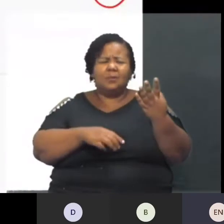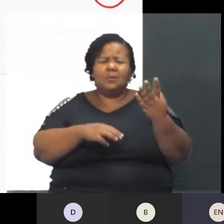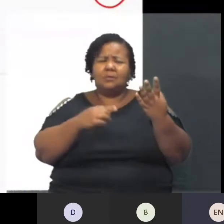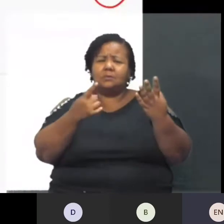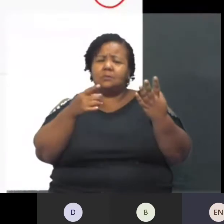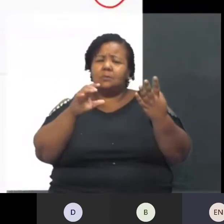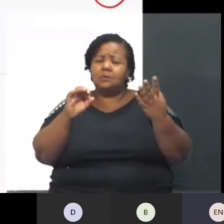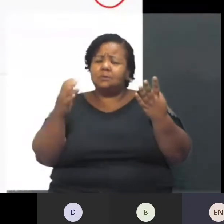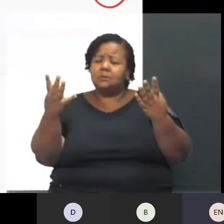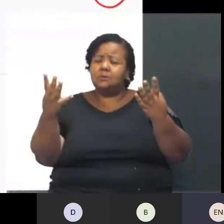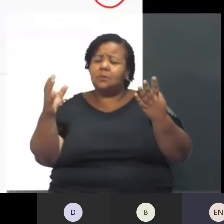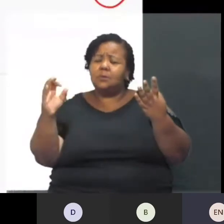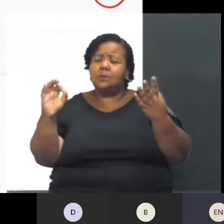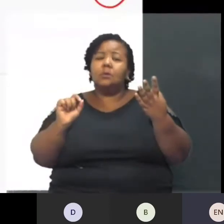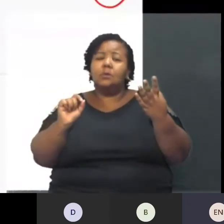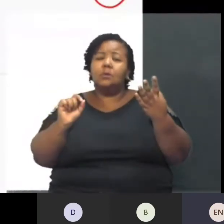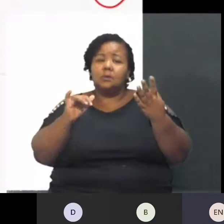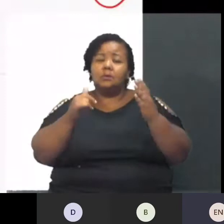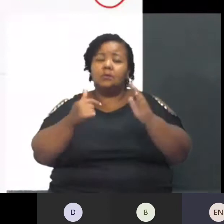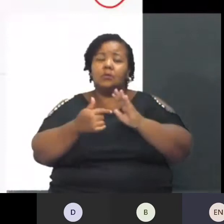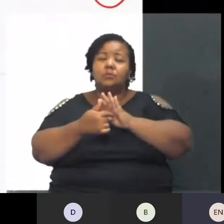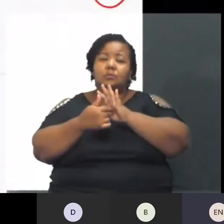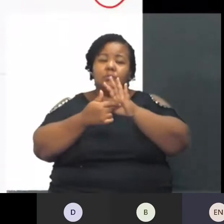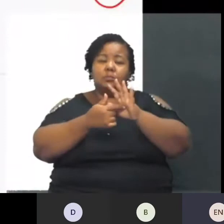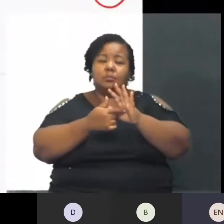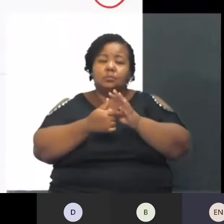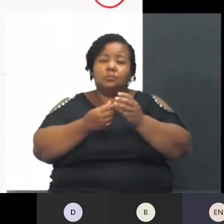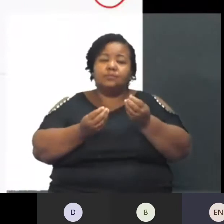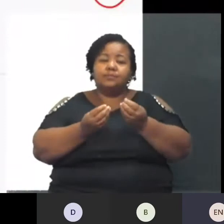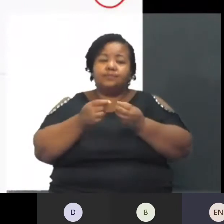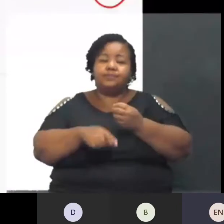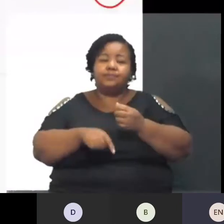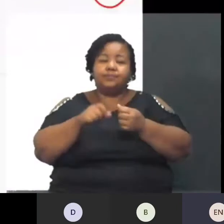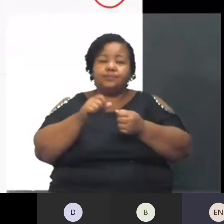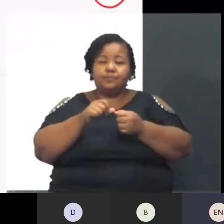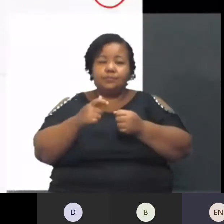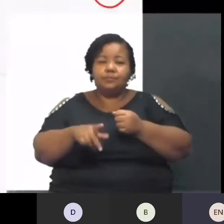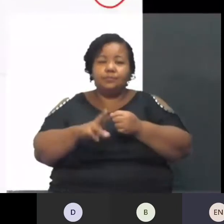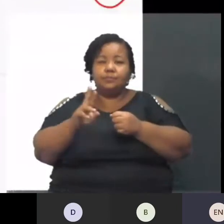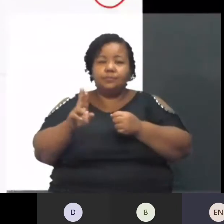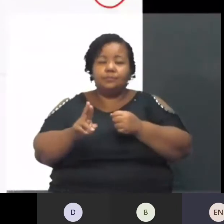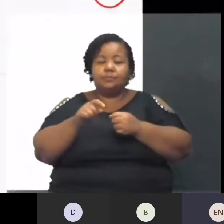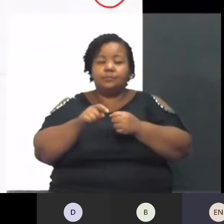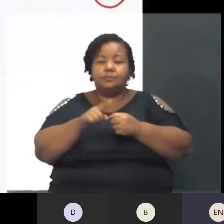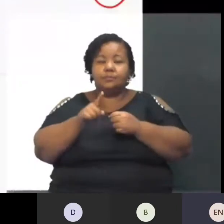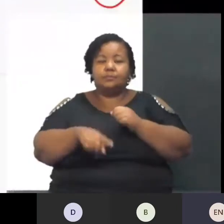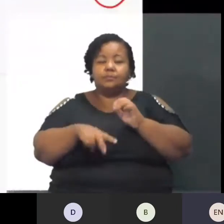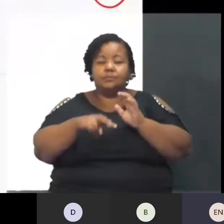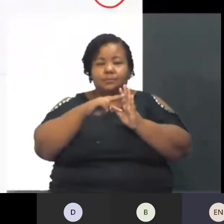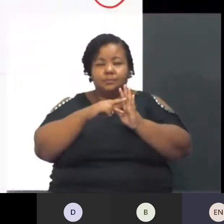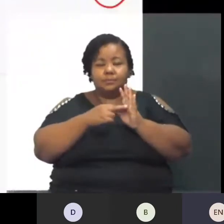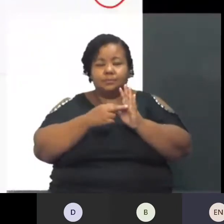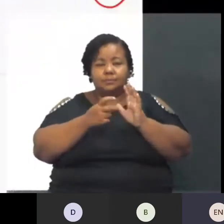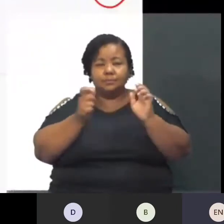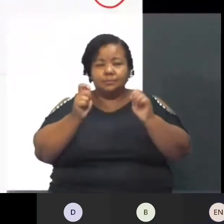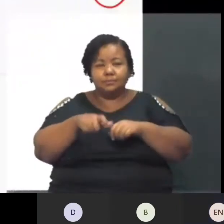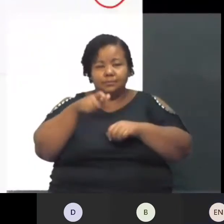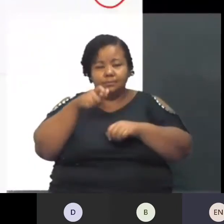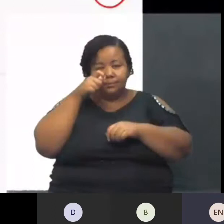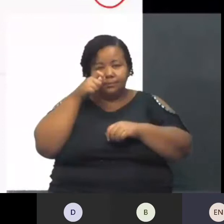10 e 40 vezes? Eu vou mostrar para vocês como é que faz para utilizar o microscópio e o que esses aumentos nos possibilitam